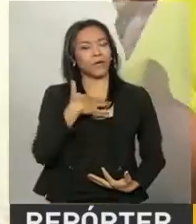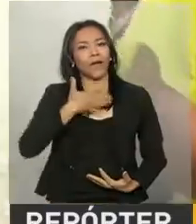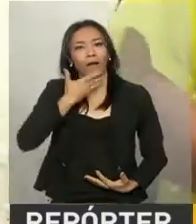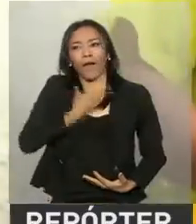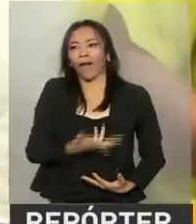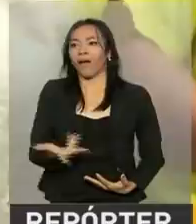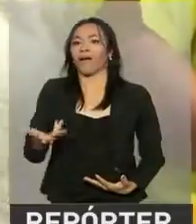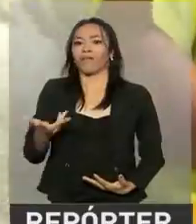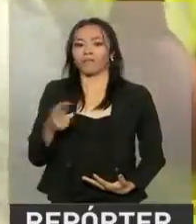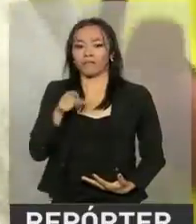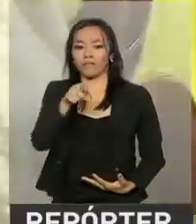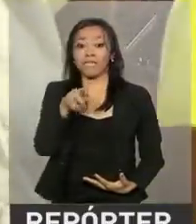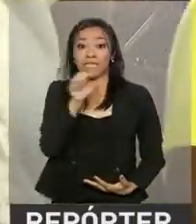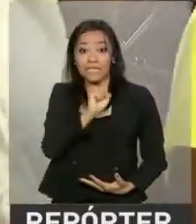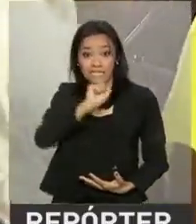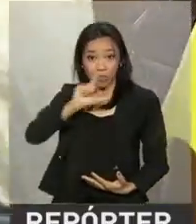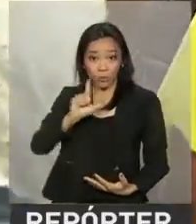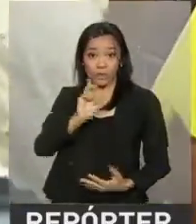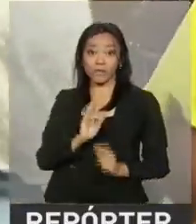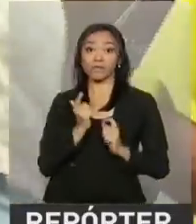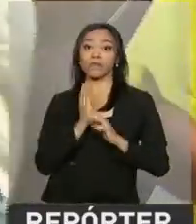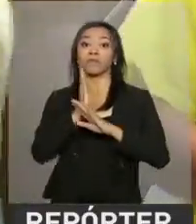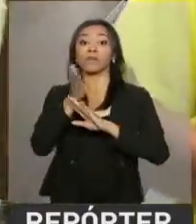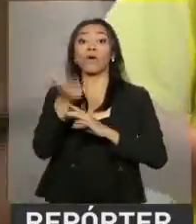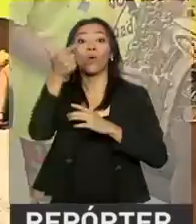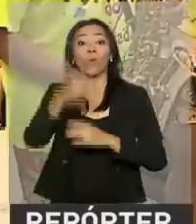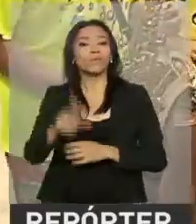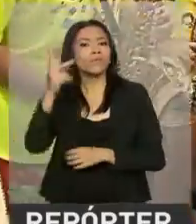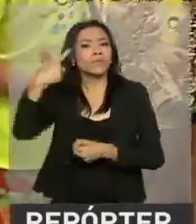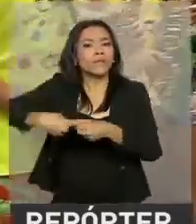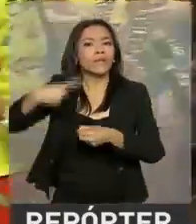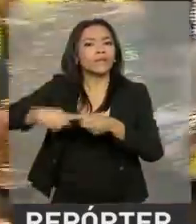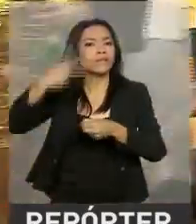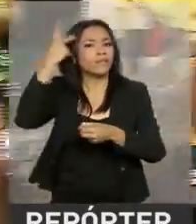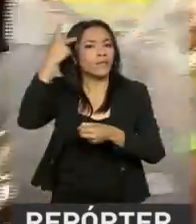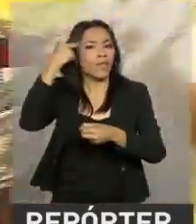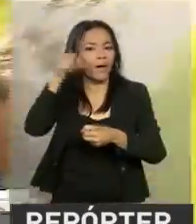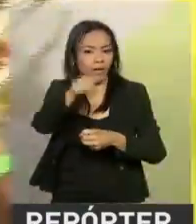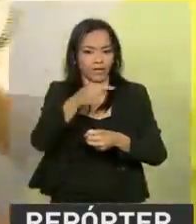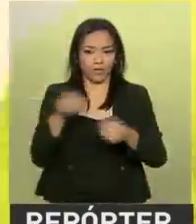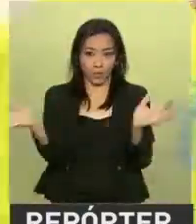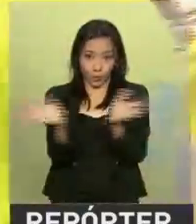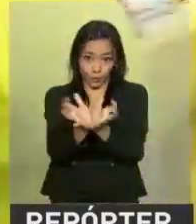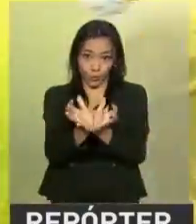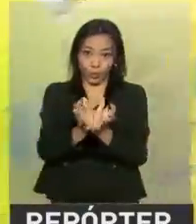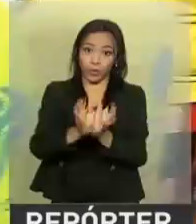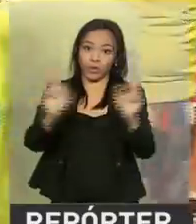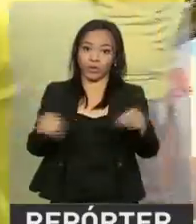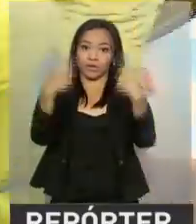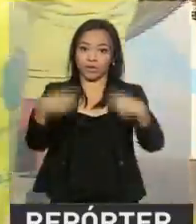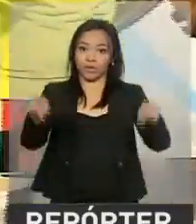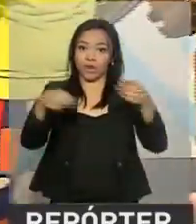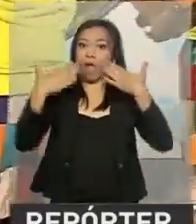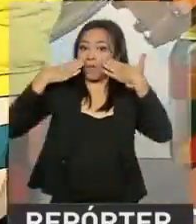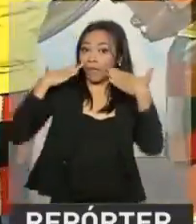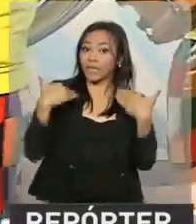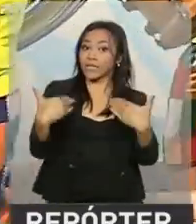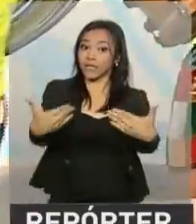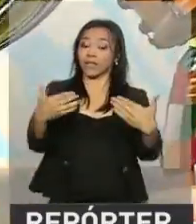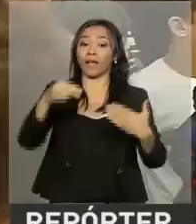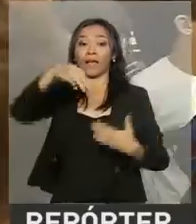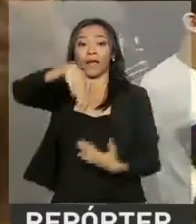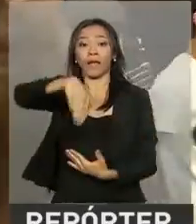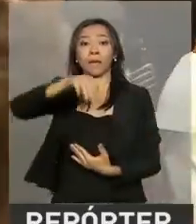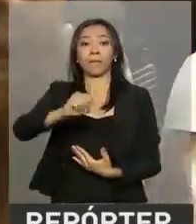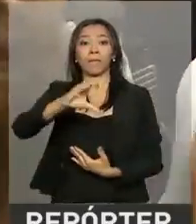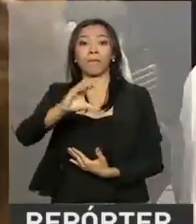encantada. De São Luís do Paraitinga, interior de São Paulo, o grupo Charanga do Quandô veio para apresentar marchinhas de